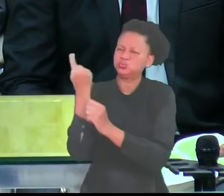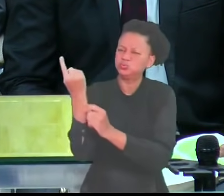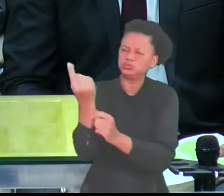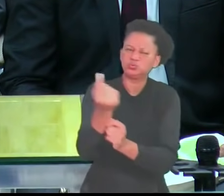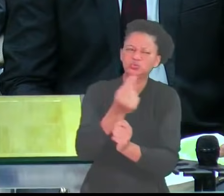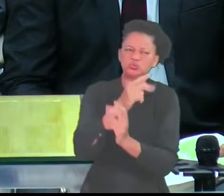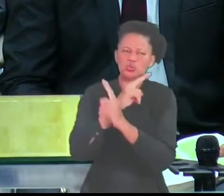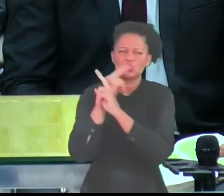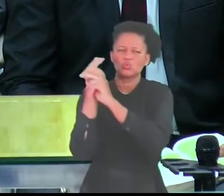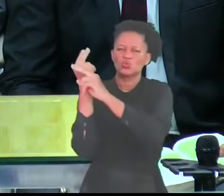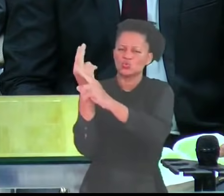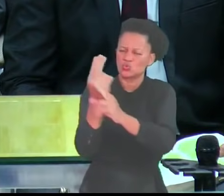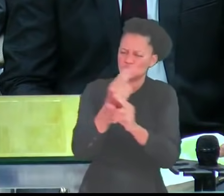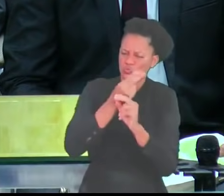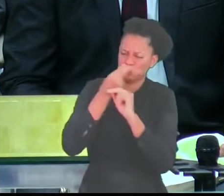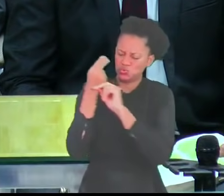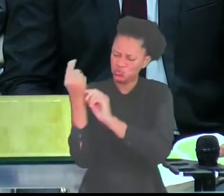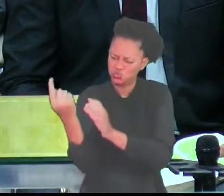na areia.